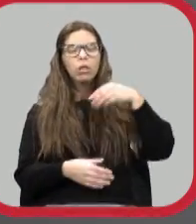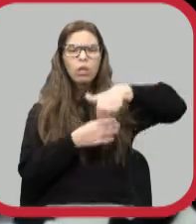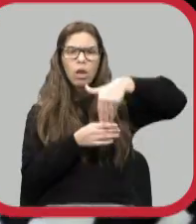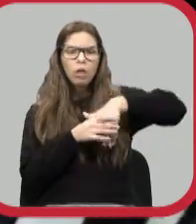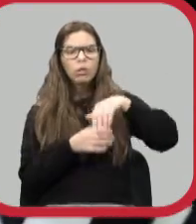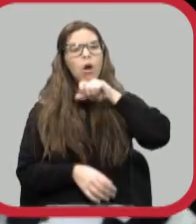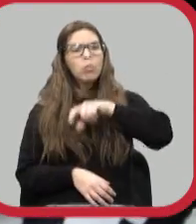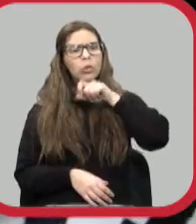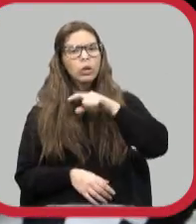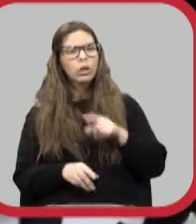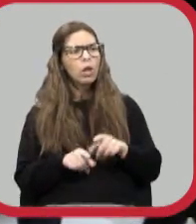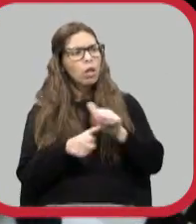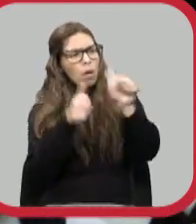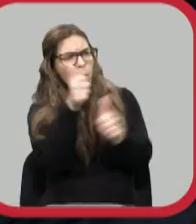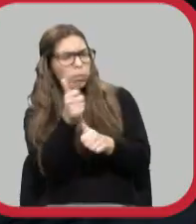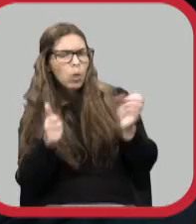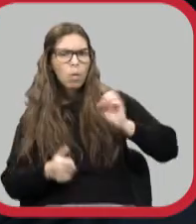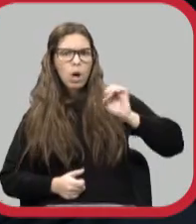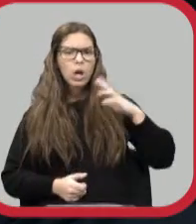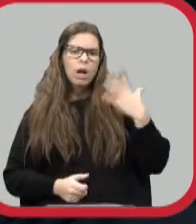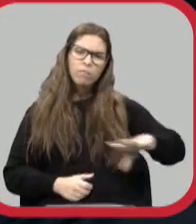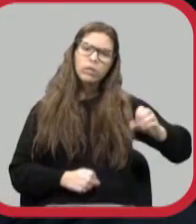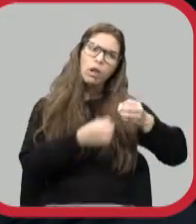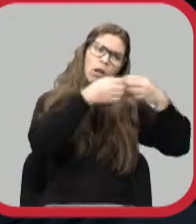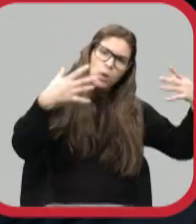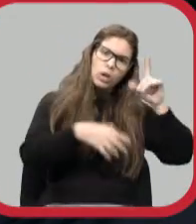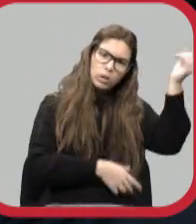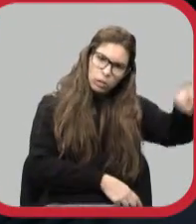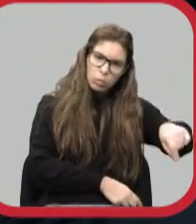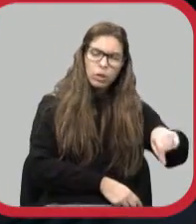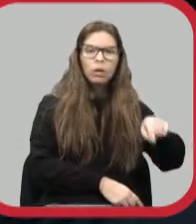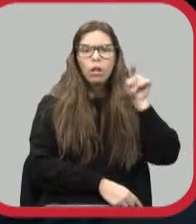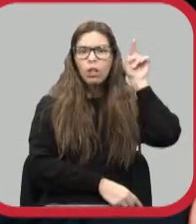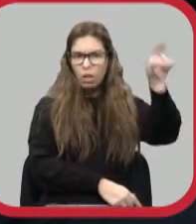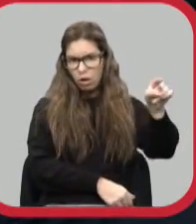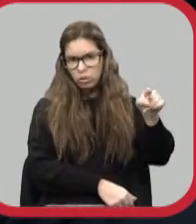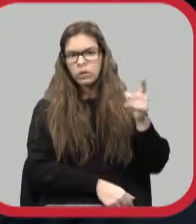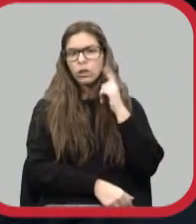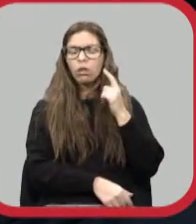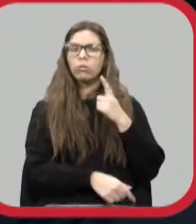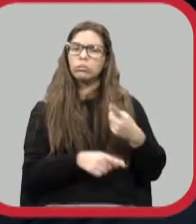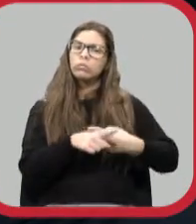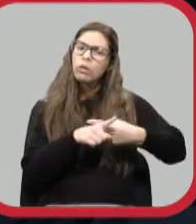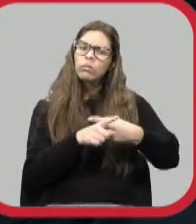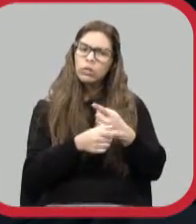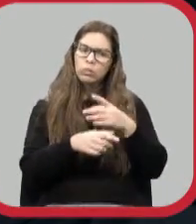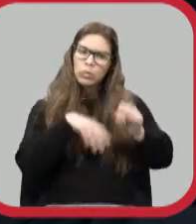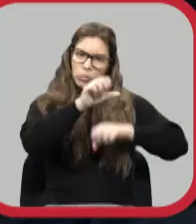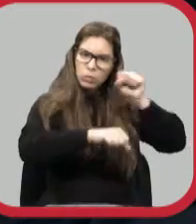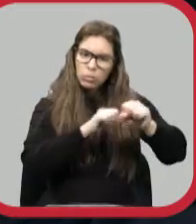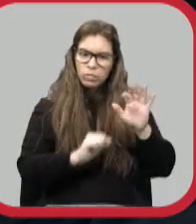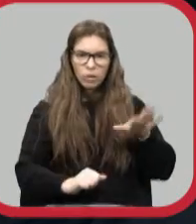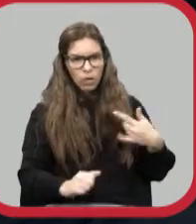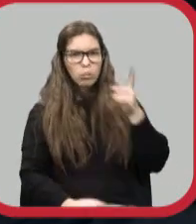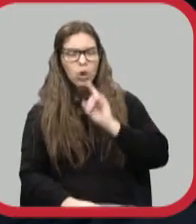que ela tinha tido para terem um mentor assim. Então ela quis replicar este conceito de uma mentoria capacitante noutras redações da